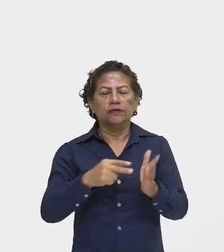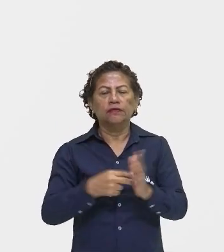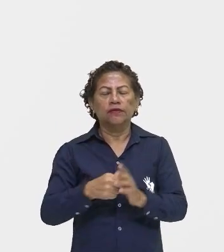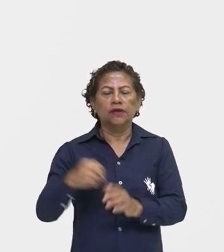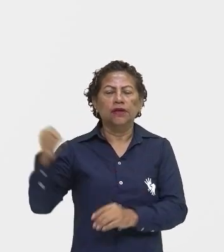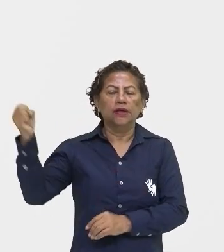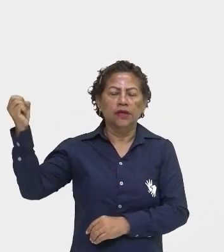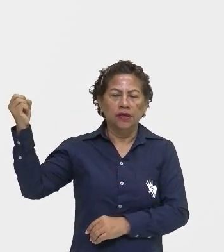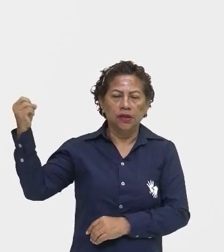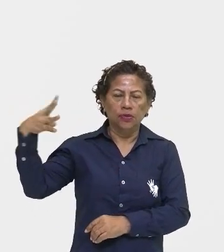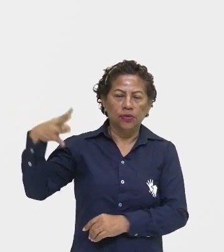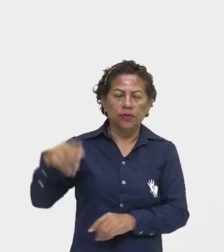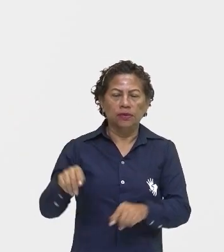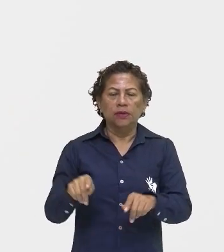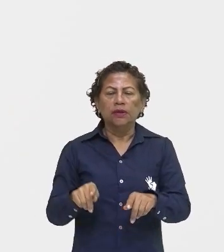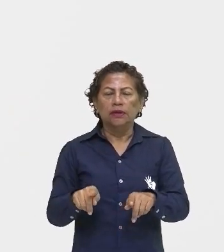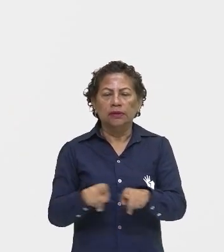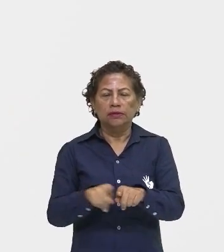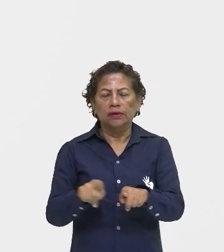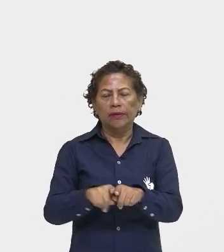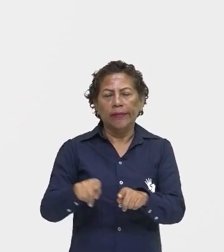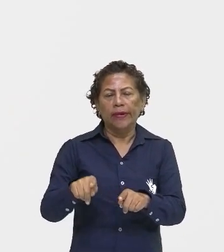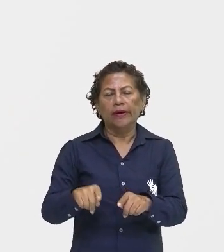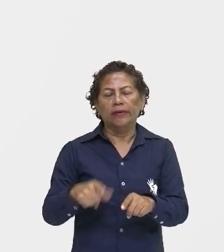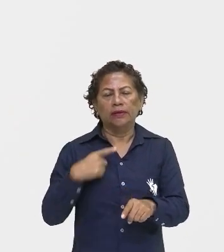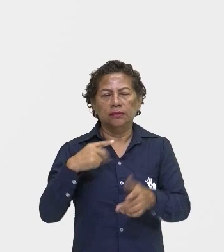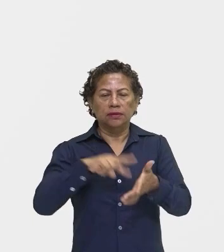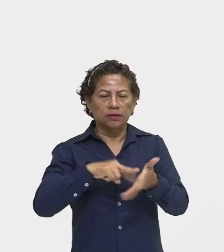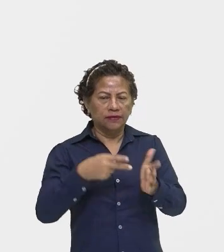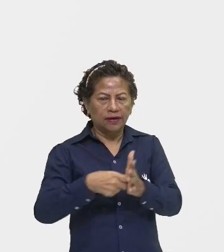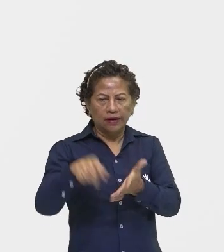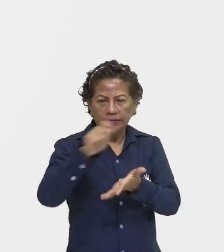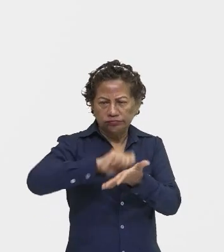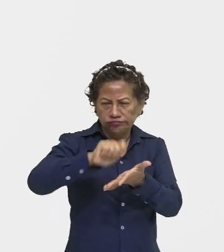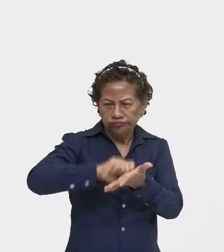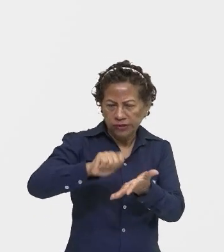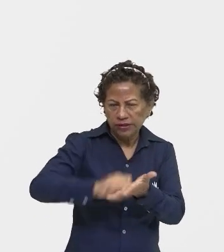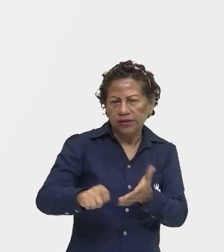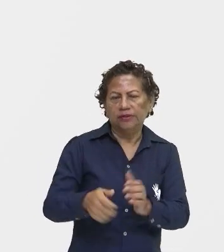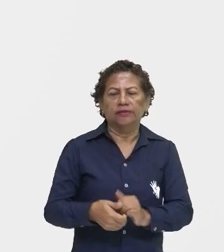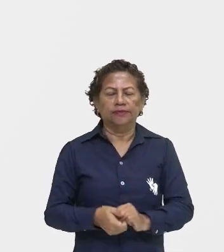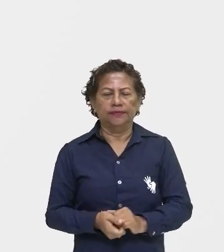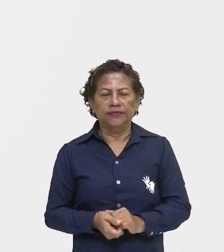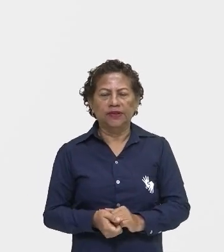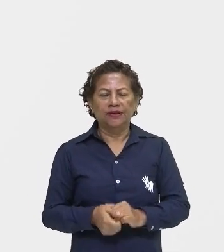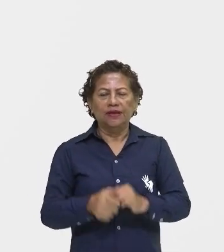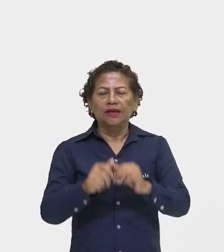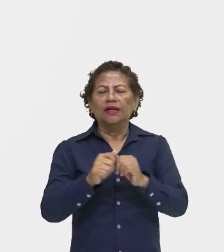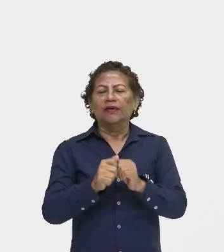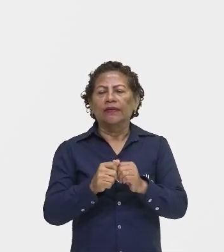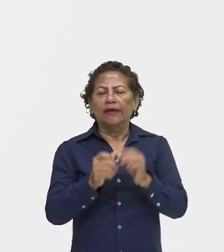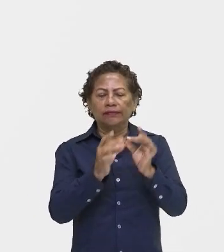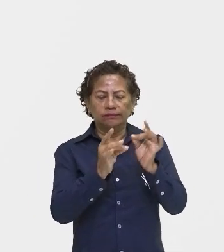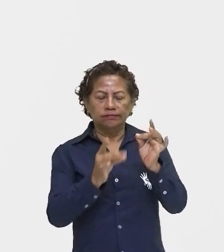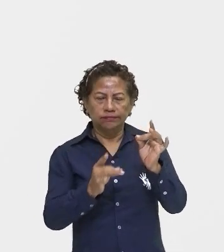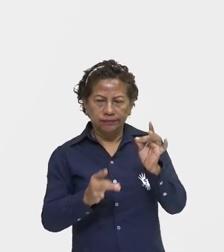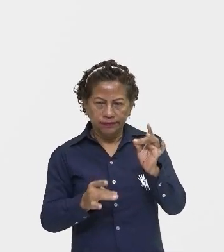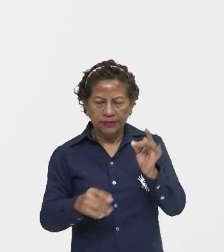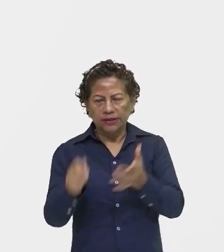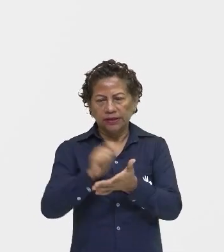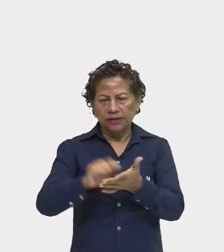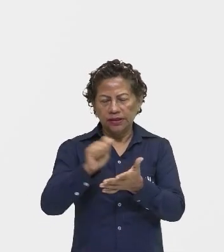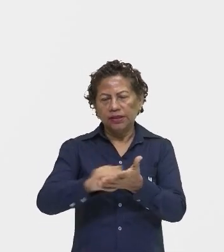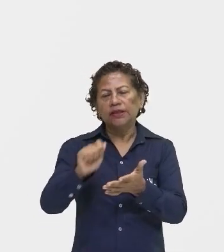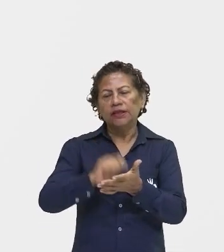exprime a noção de escrita. Portanto, a denominação de fotografia é escrita com a luz.